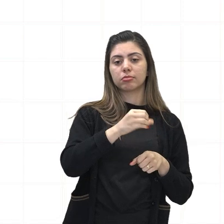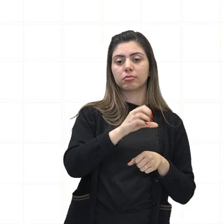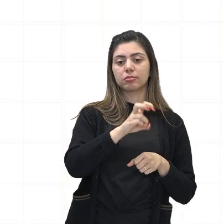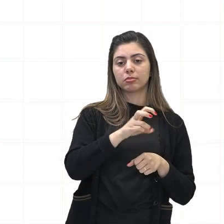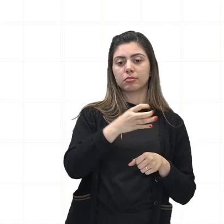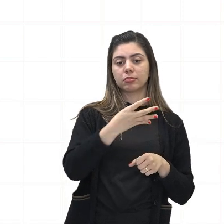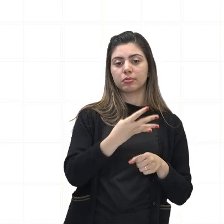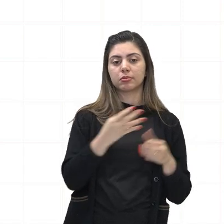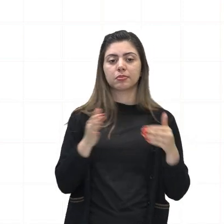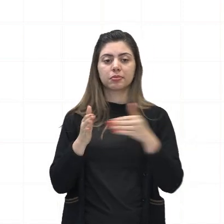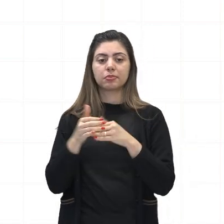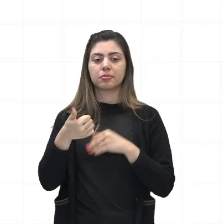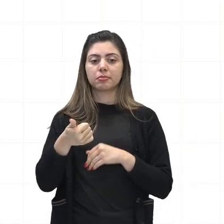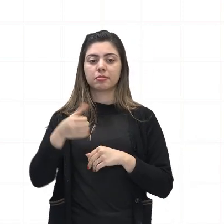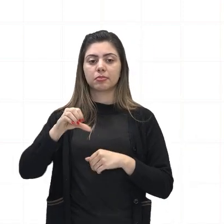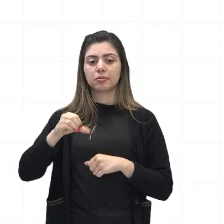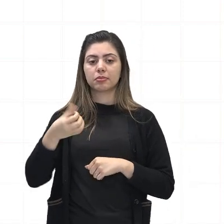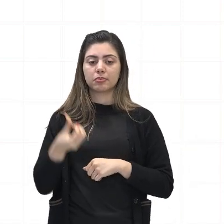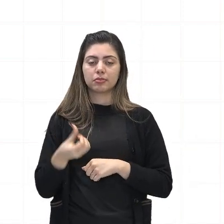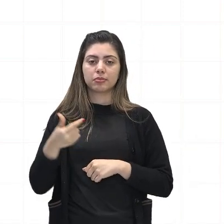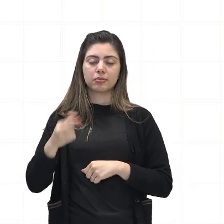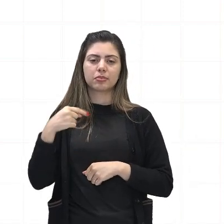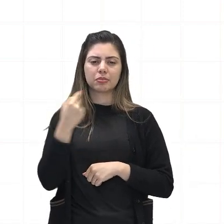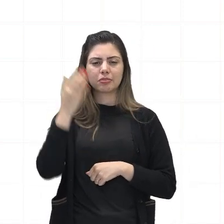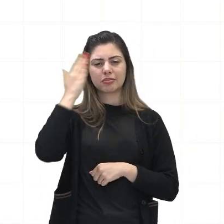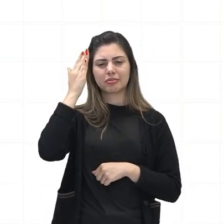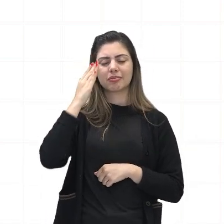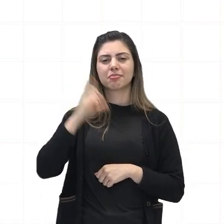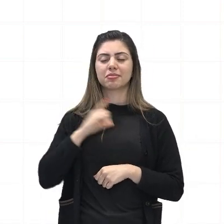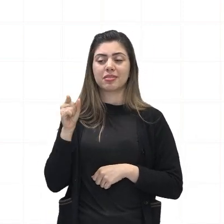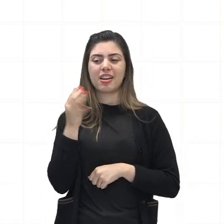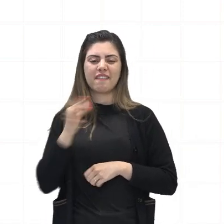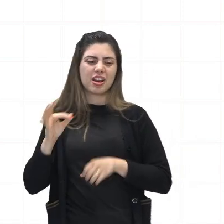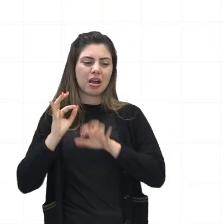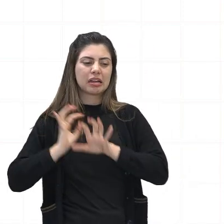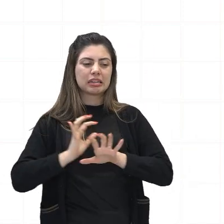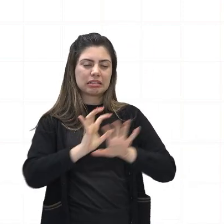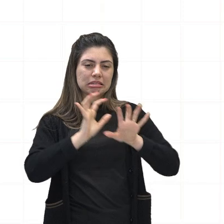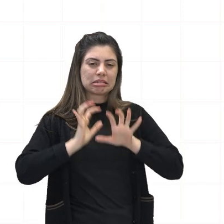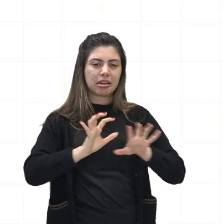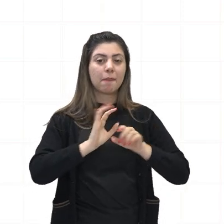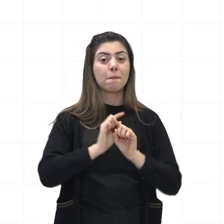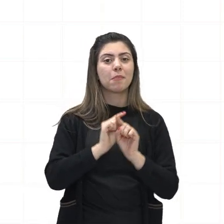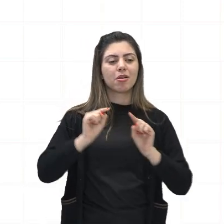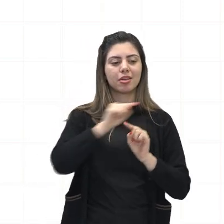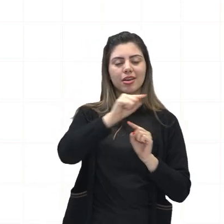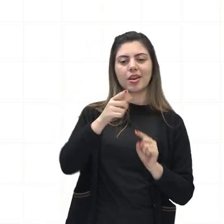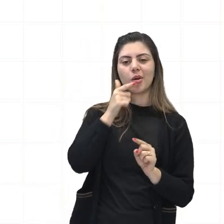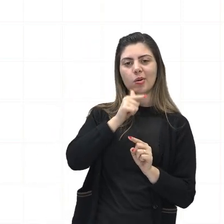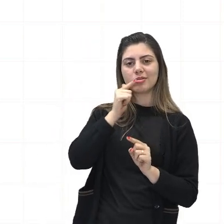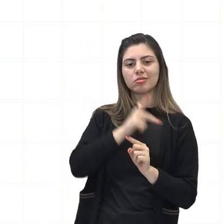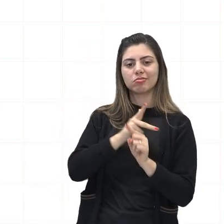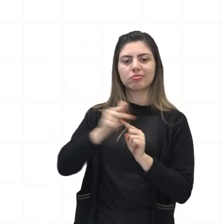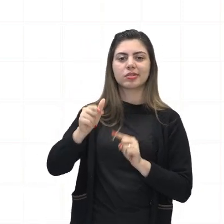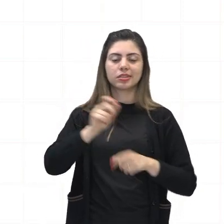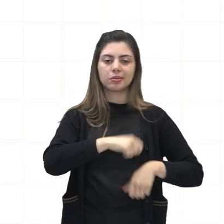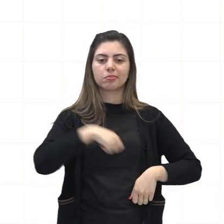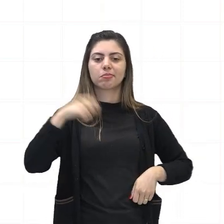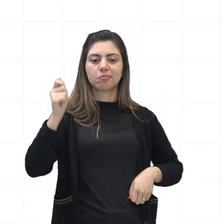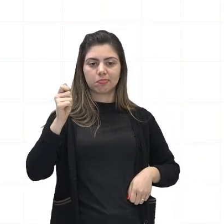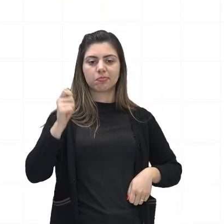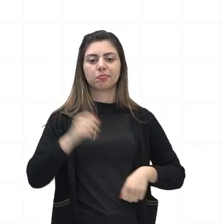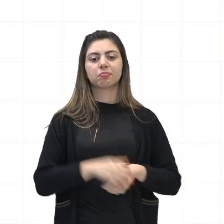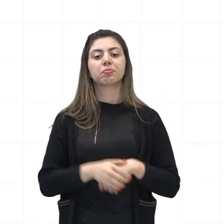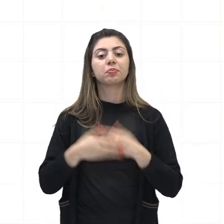1962. Apesar da forte pressão francesa, os argelinos finalmente conquistaram sua independência